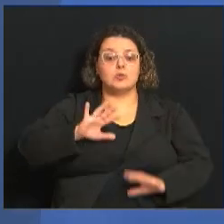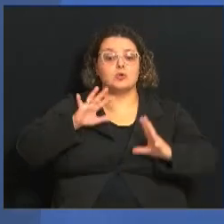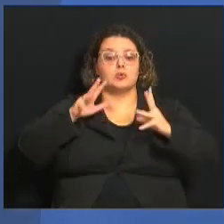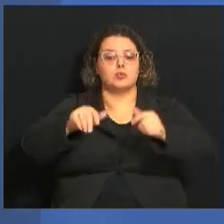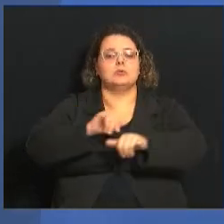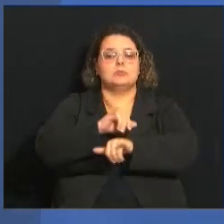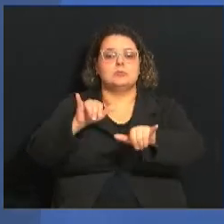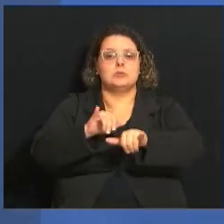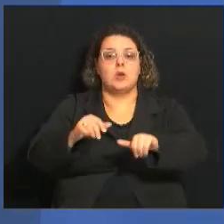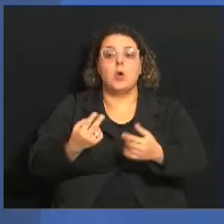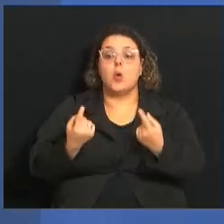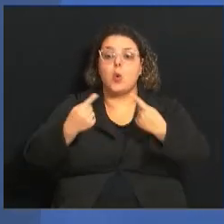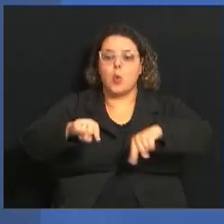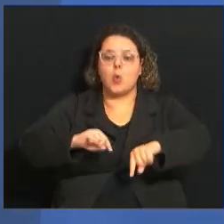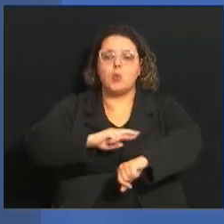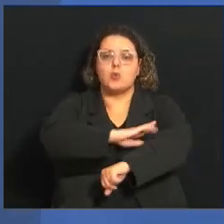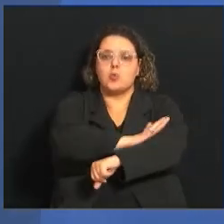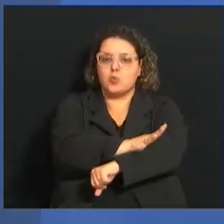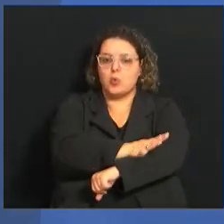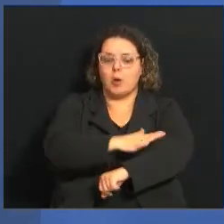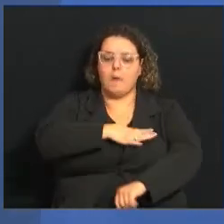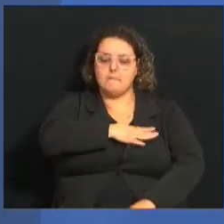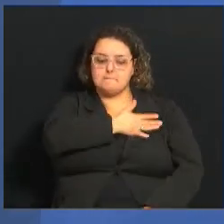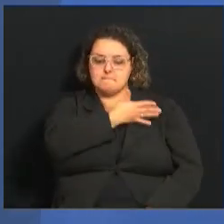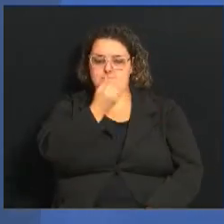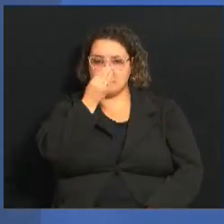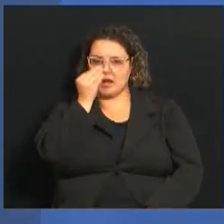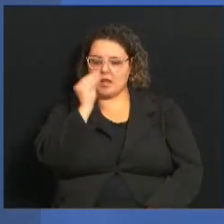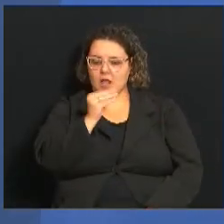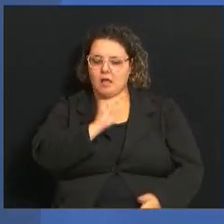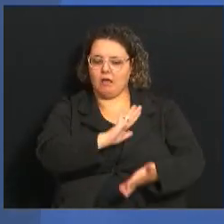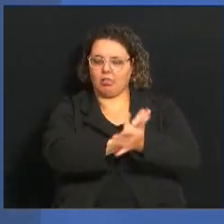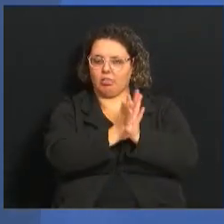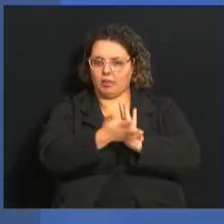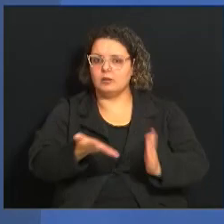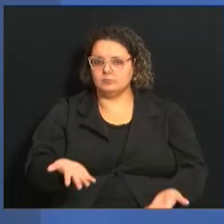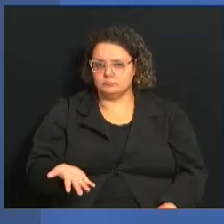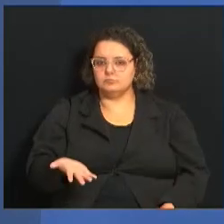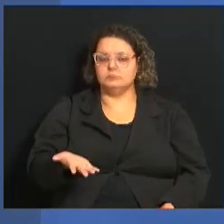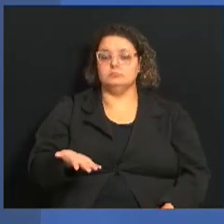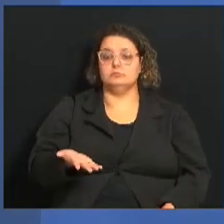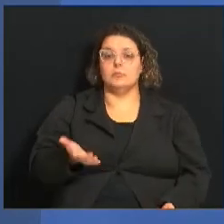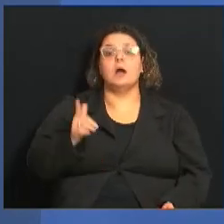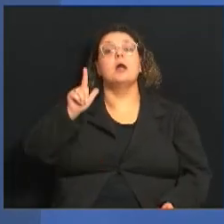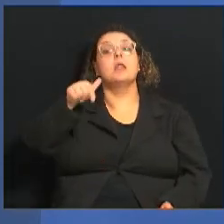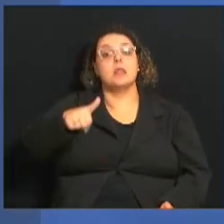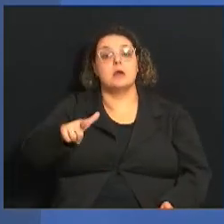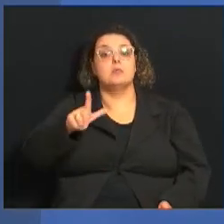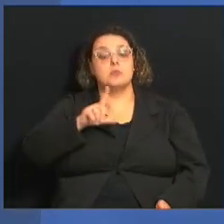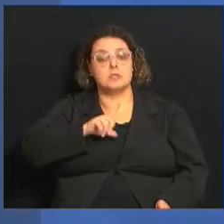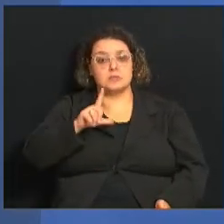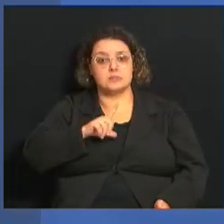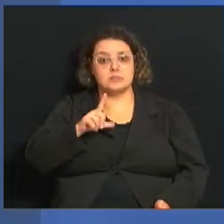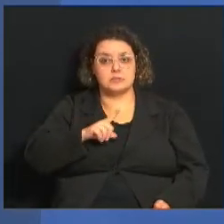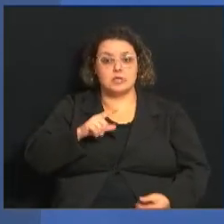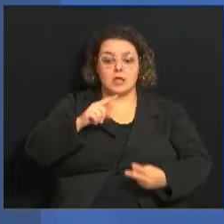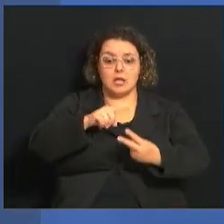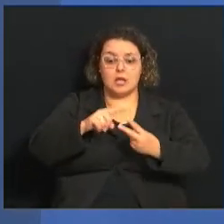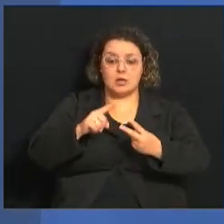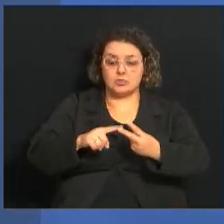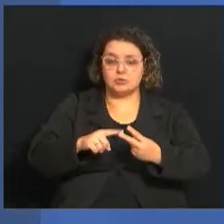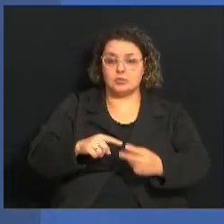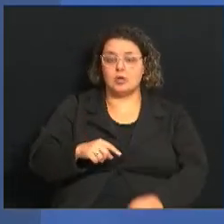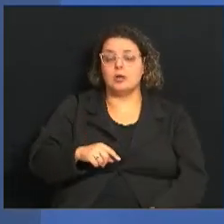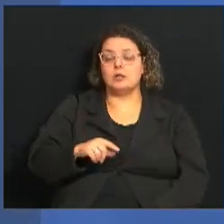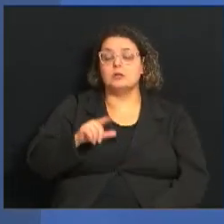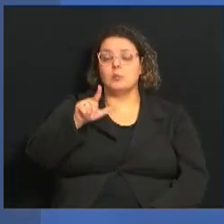contra o racismo, o preconceito e a discriminação. Depois, a gente tem, às 2h,